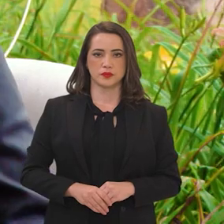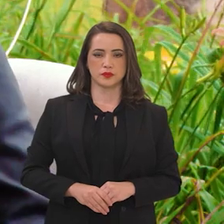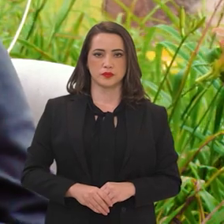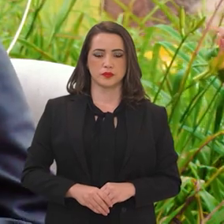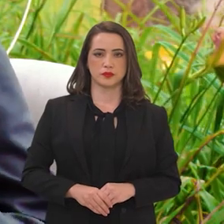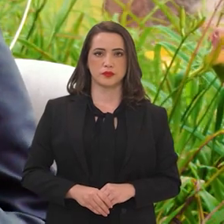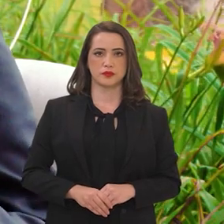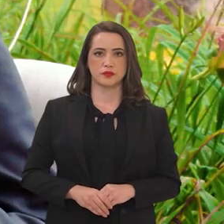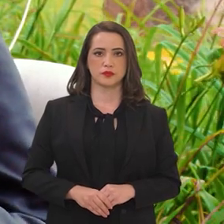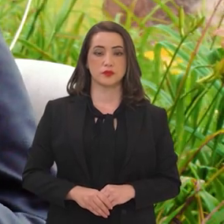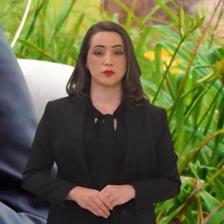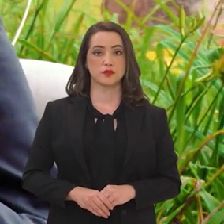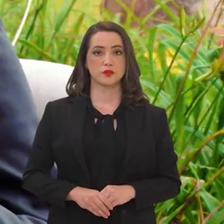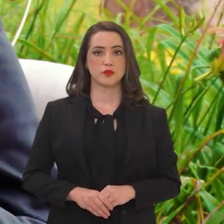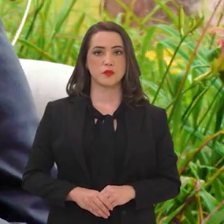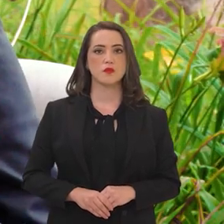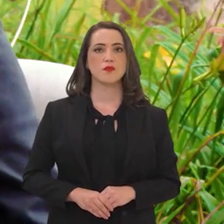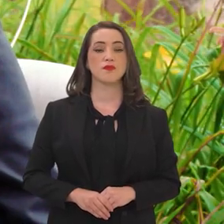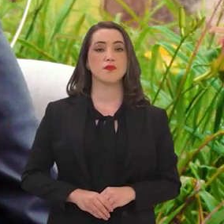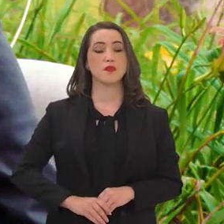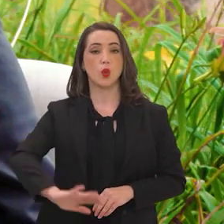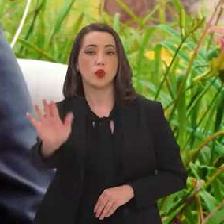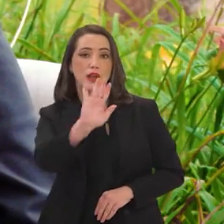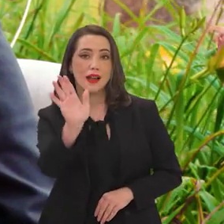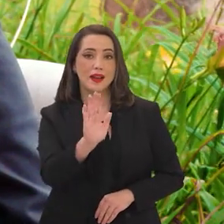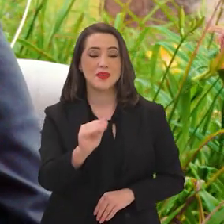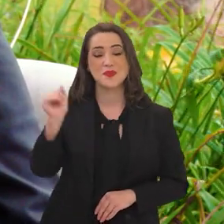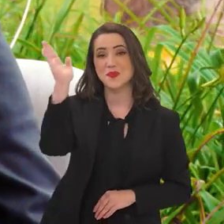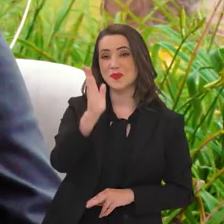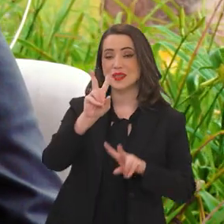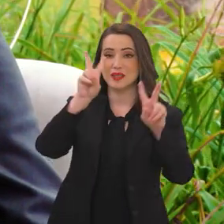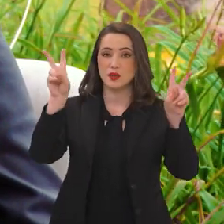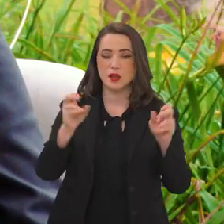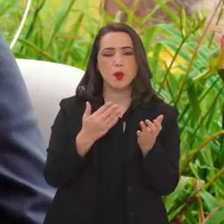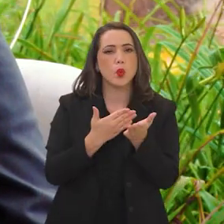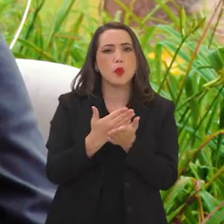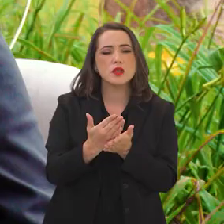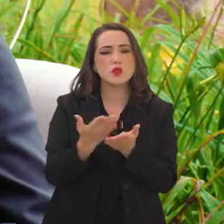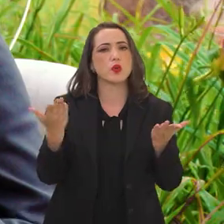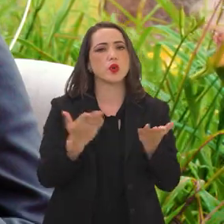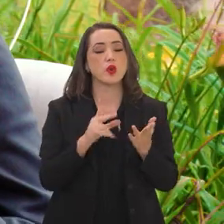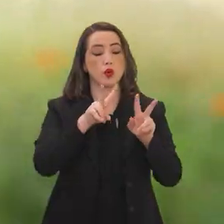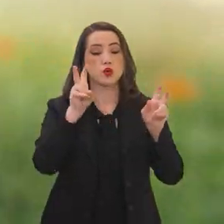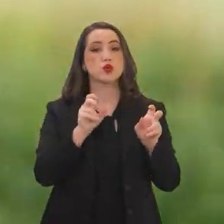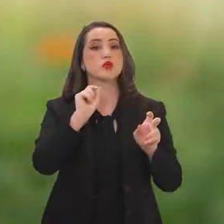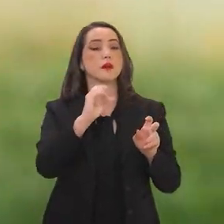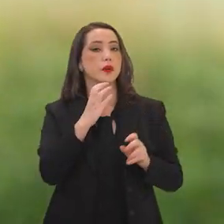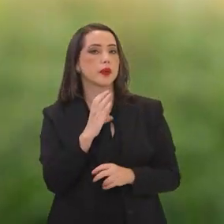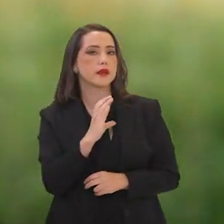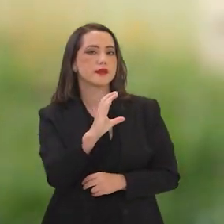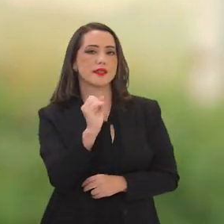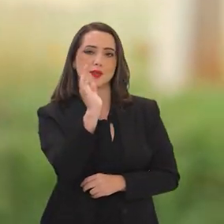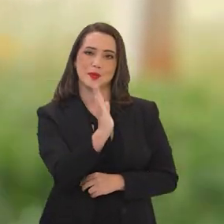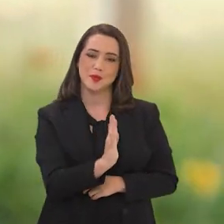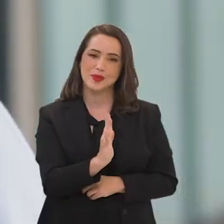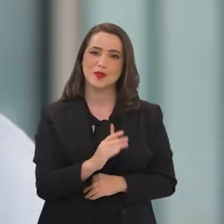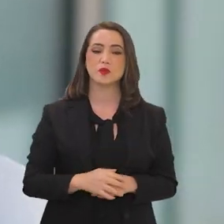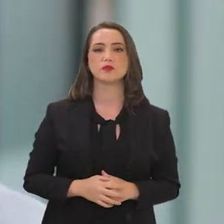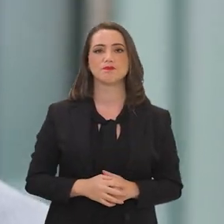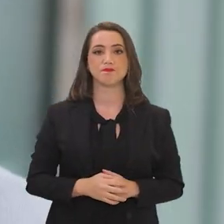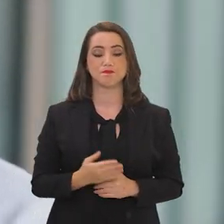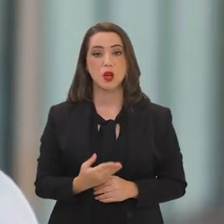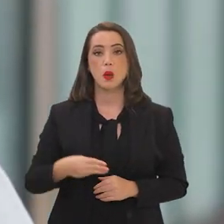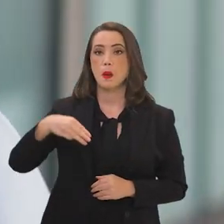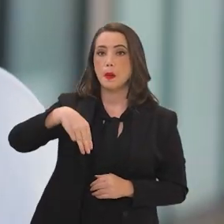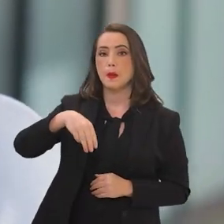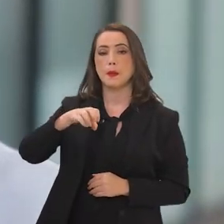Olá o Brasil em Pauta está no ar e o tema desta edição é a ciência no Brasil Mercedes Bustamante